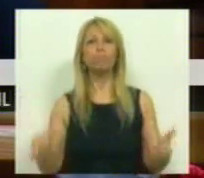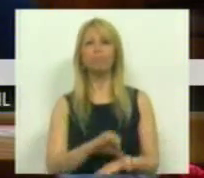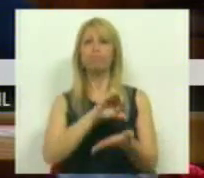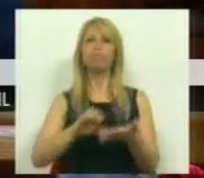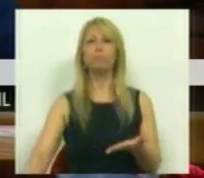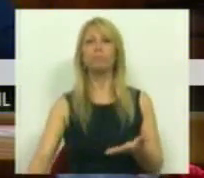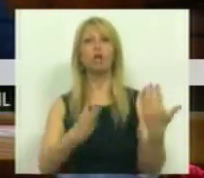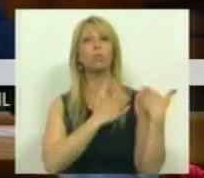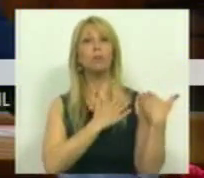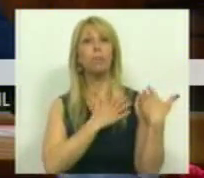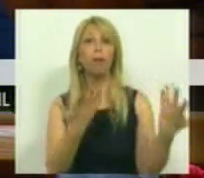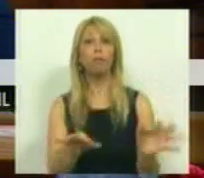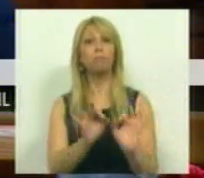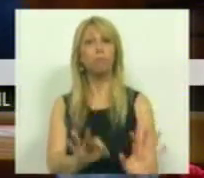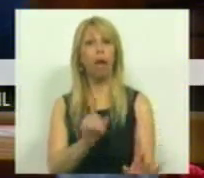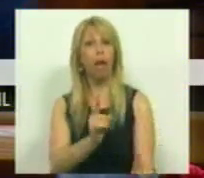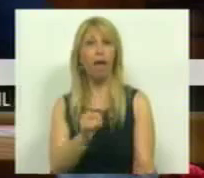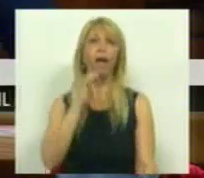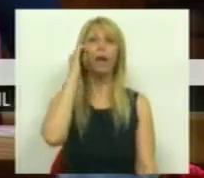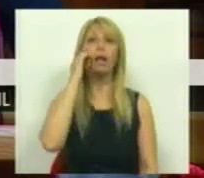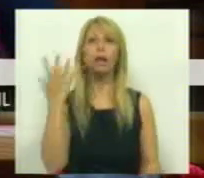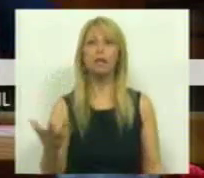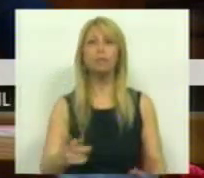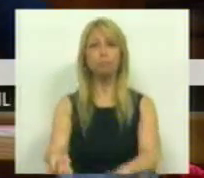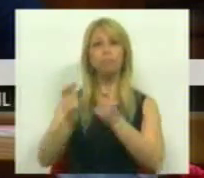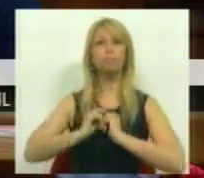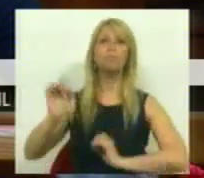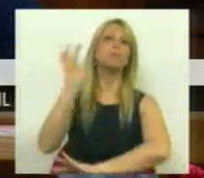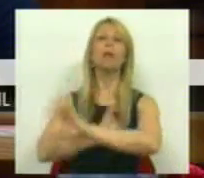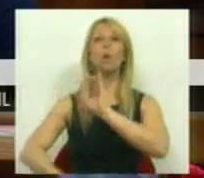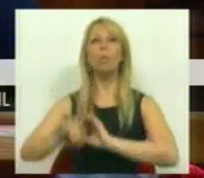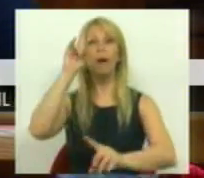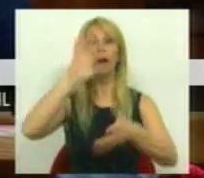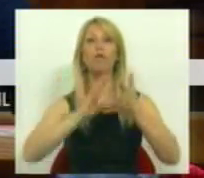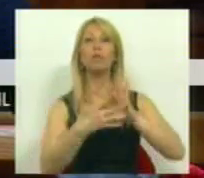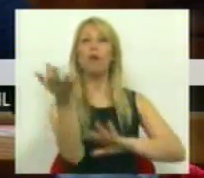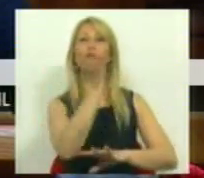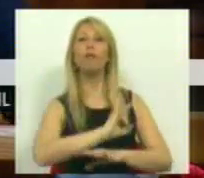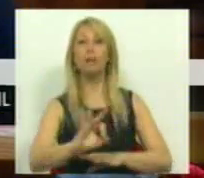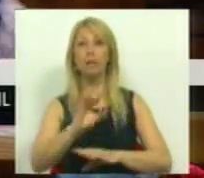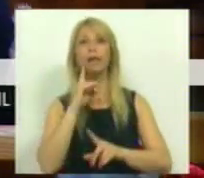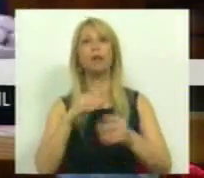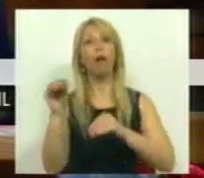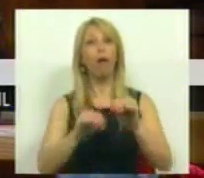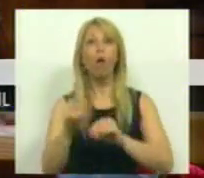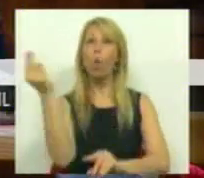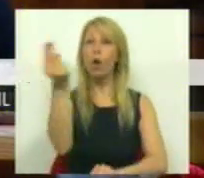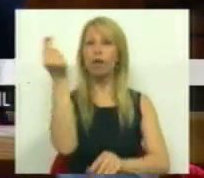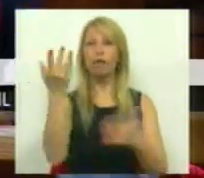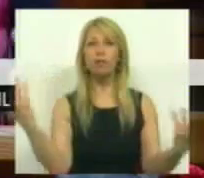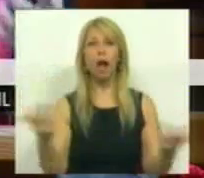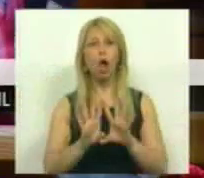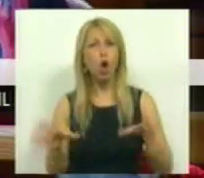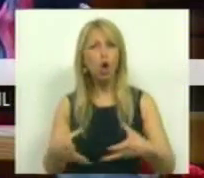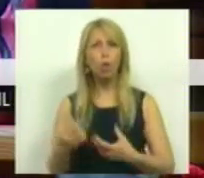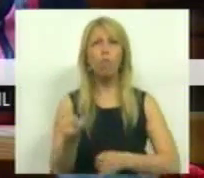si mesmo uma crise. A herança europeia da Revolução Francesa, do sufrágio universal, dos movimentos de